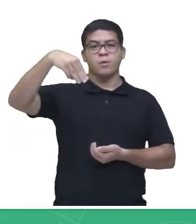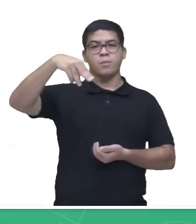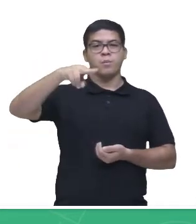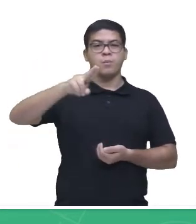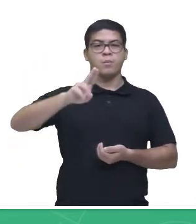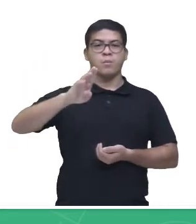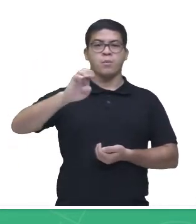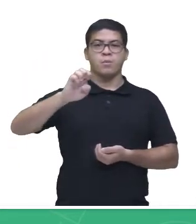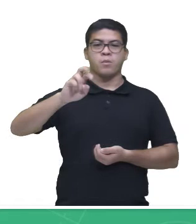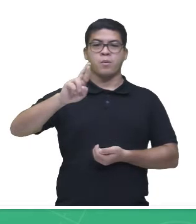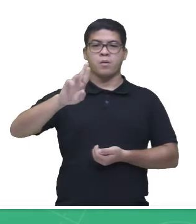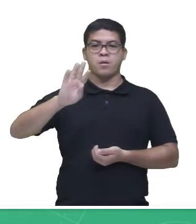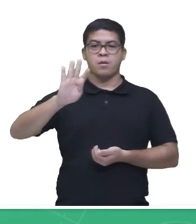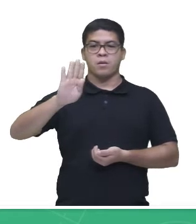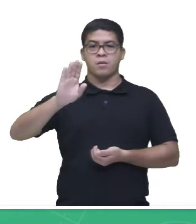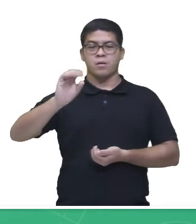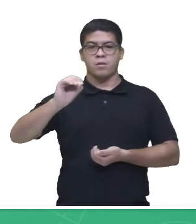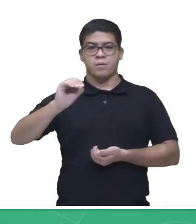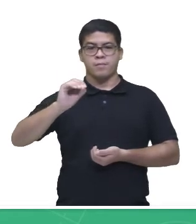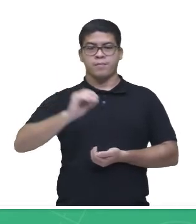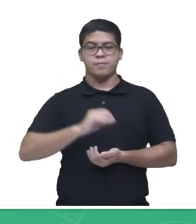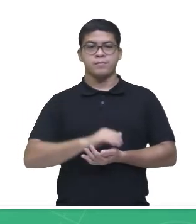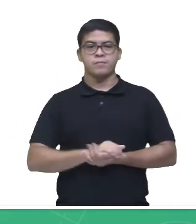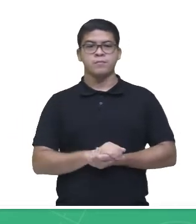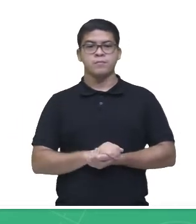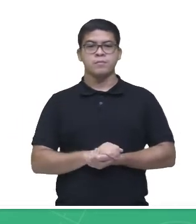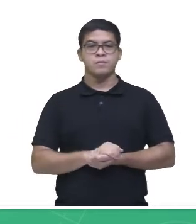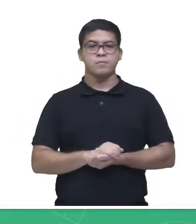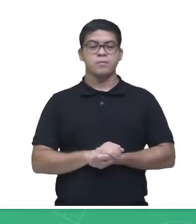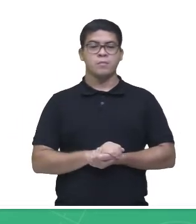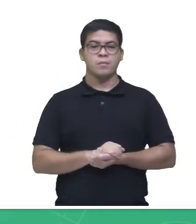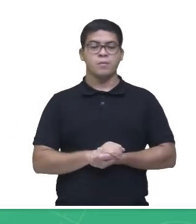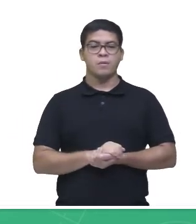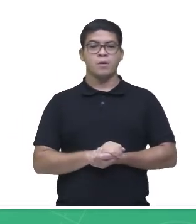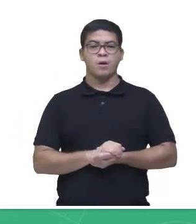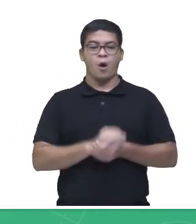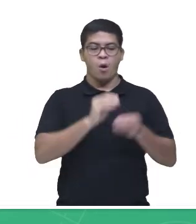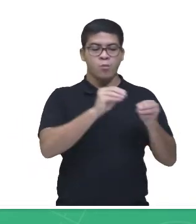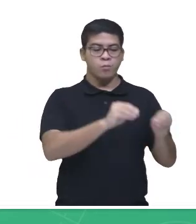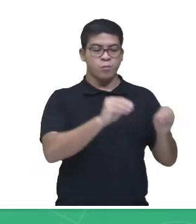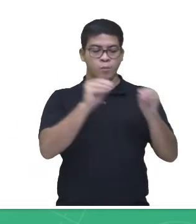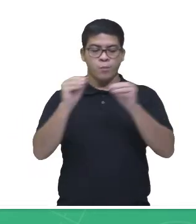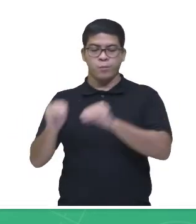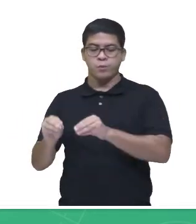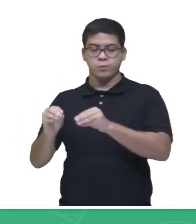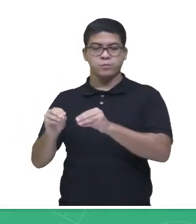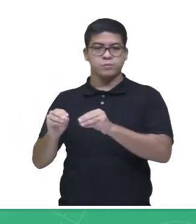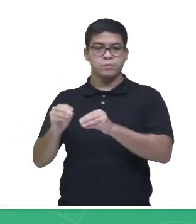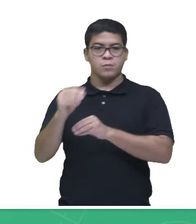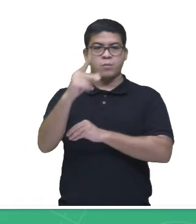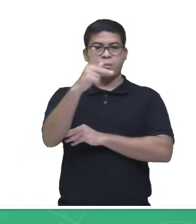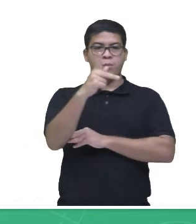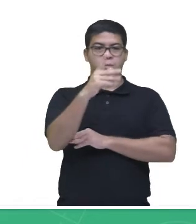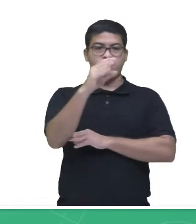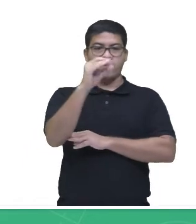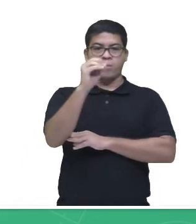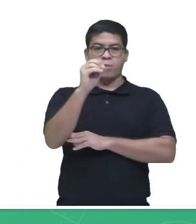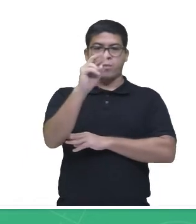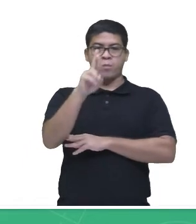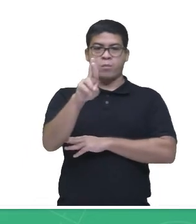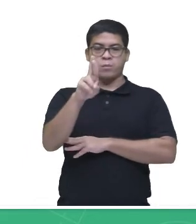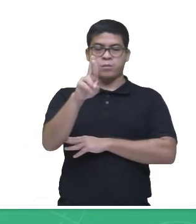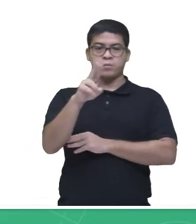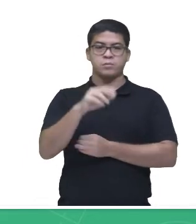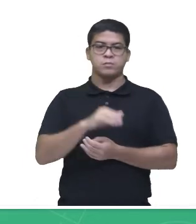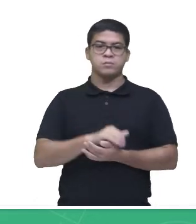particípio. O verbo poner, puesto, que é o nosso verbo pôr, né? Posto. O verbo resolver,